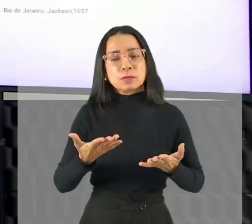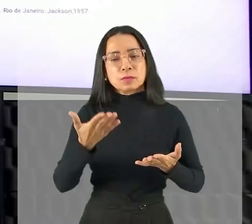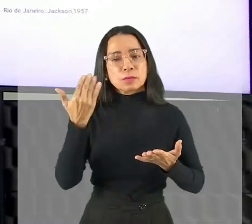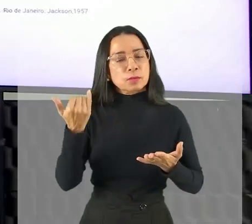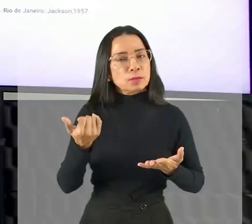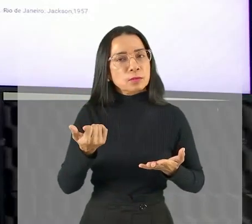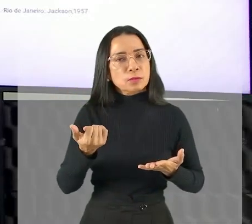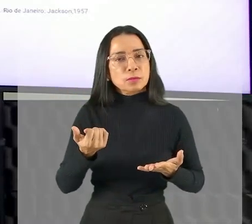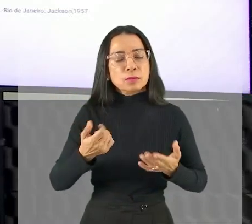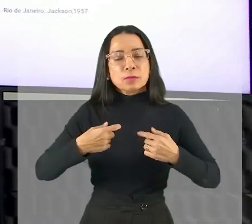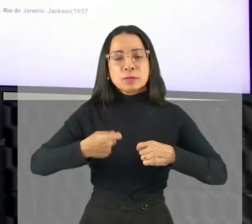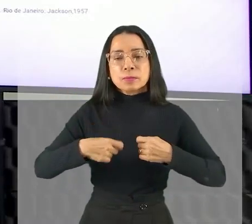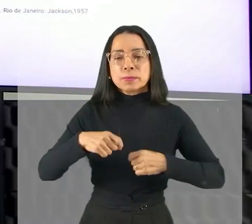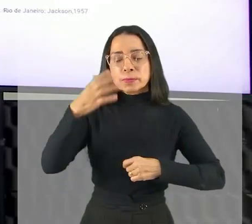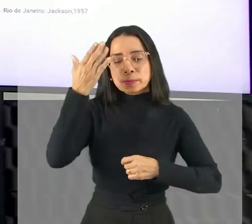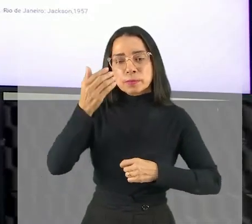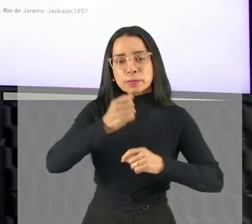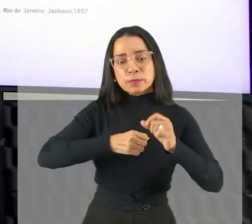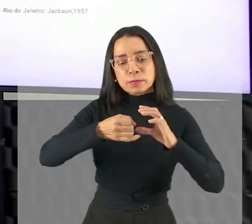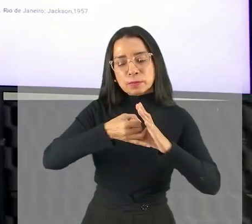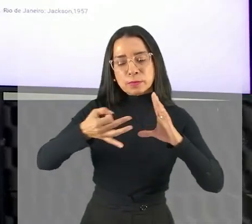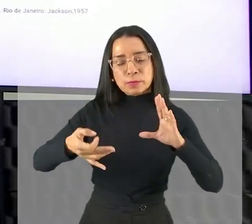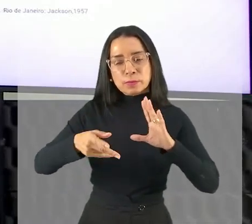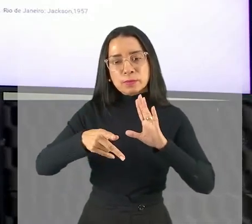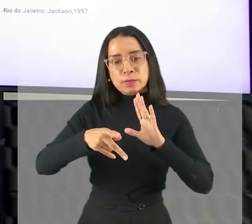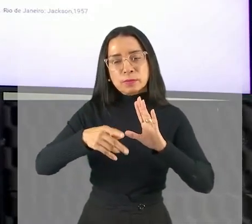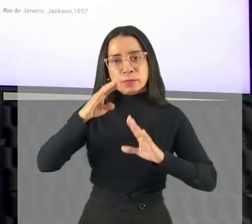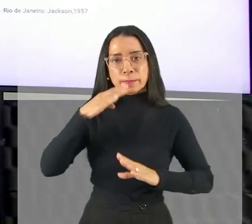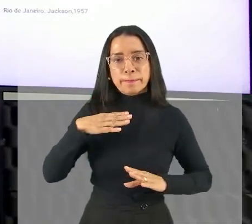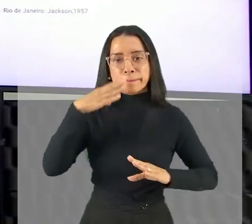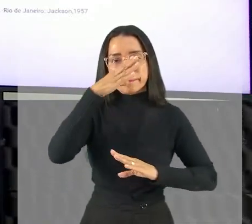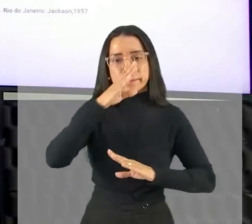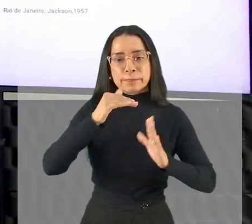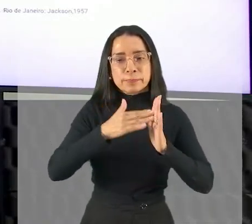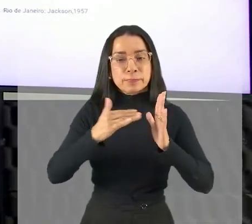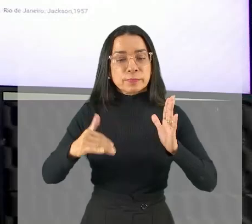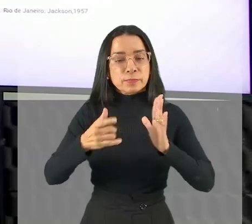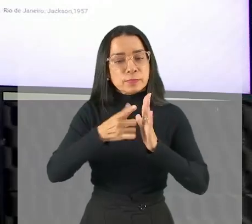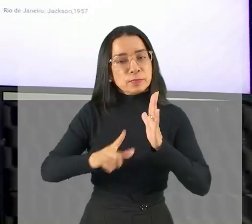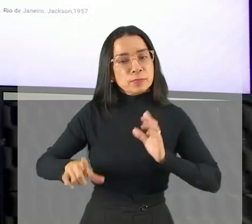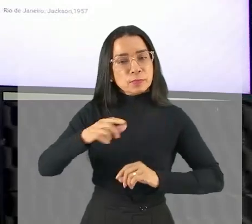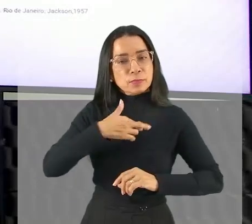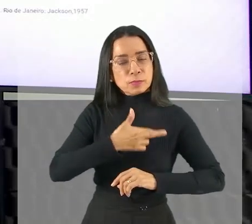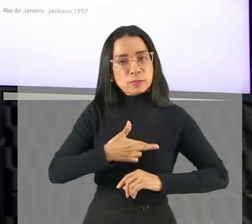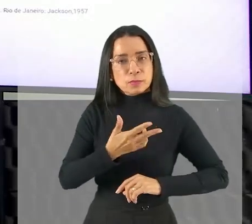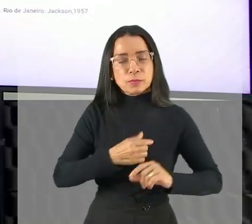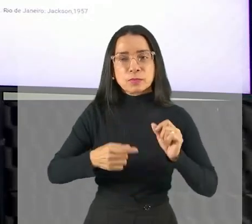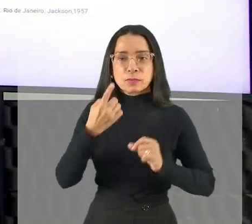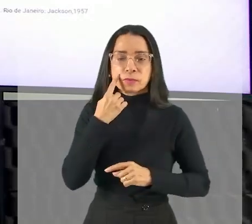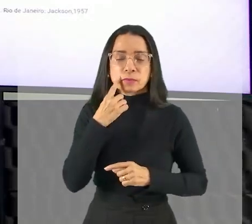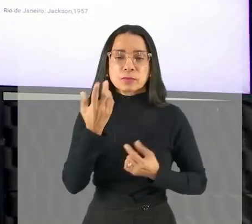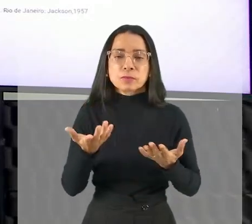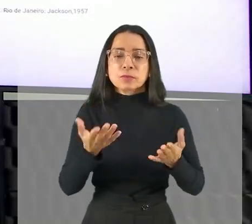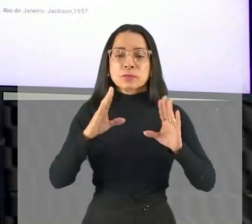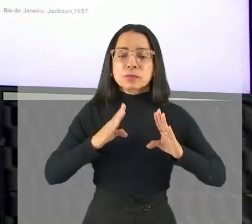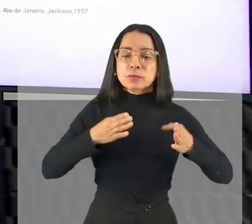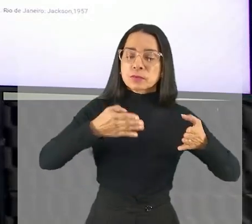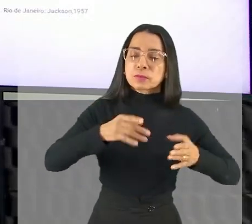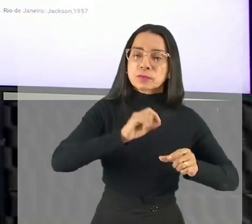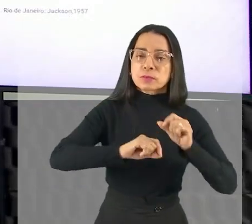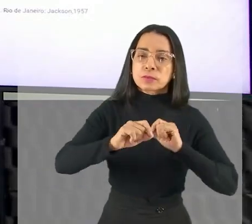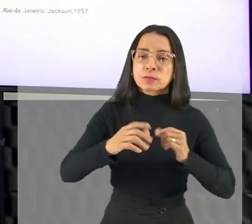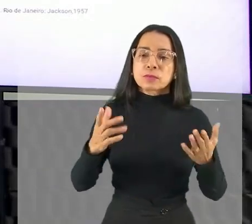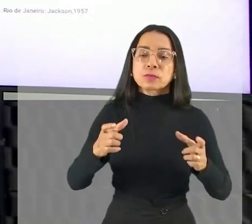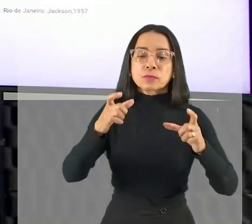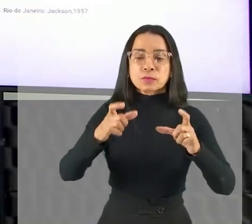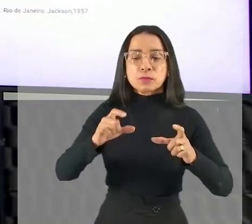as características principais da estética literária do romantismo. E aí a gente já viu nas primeiras linhas onde ele está enfatizando, né?